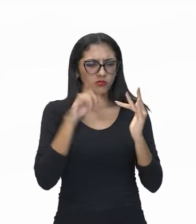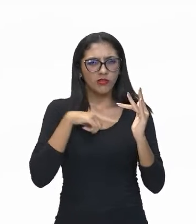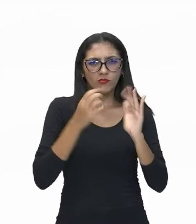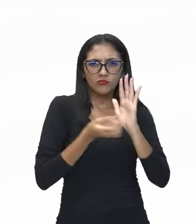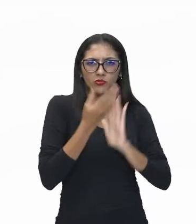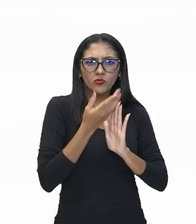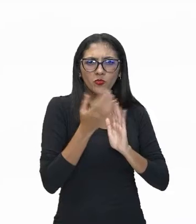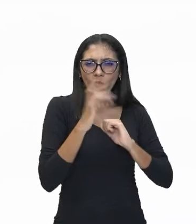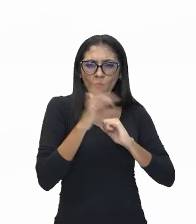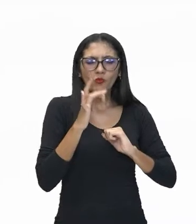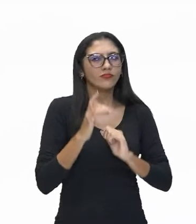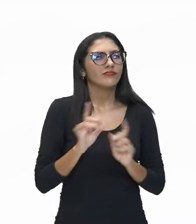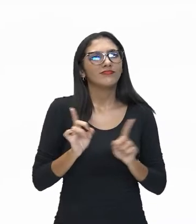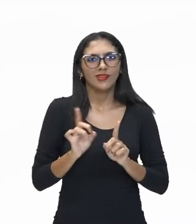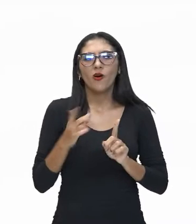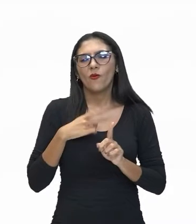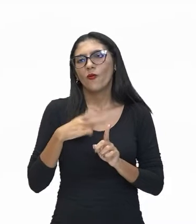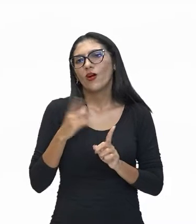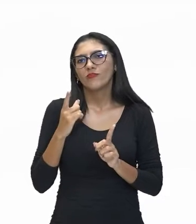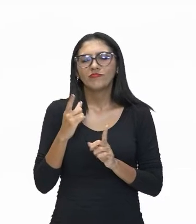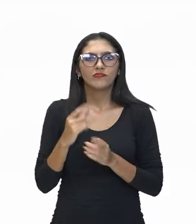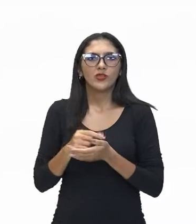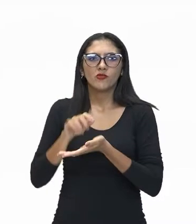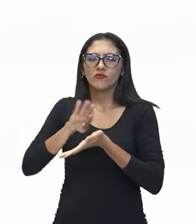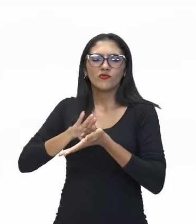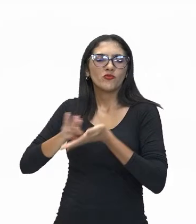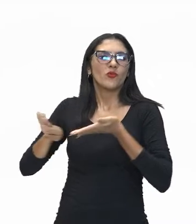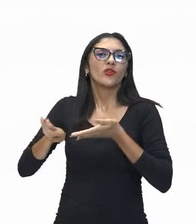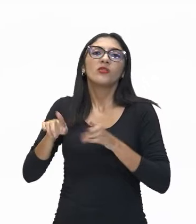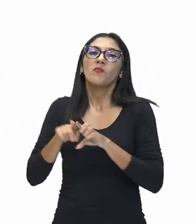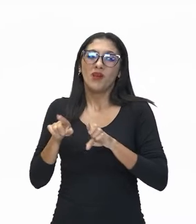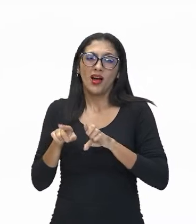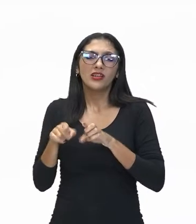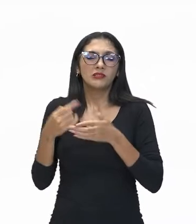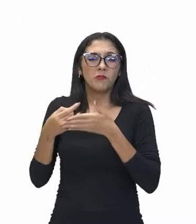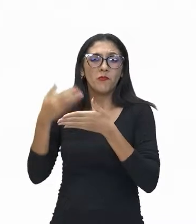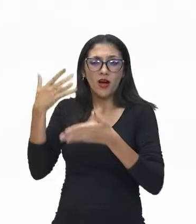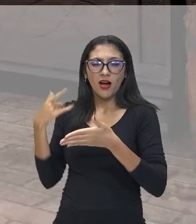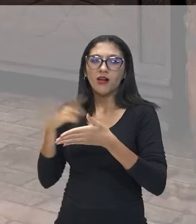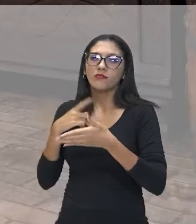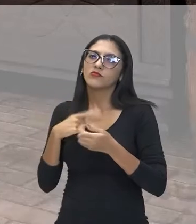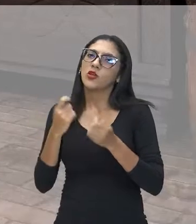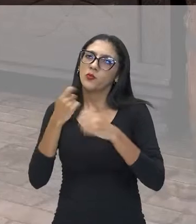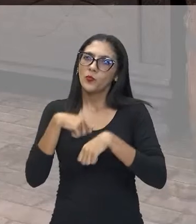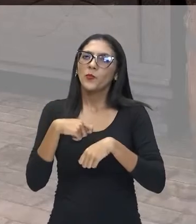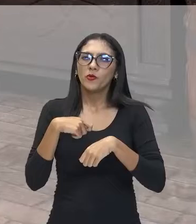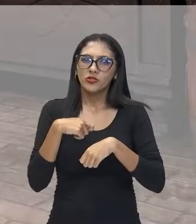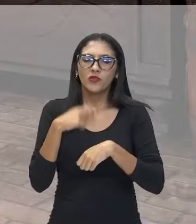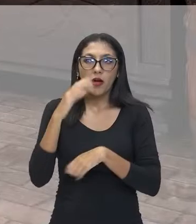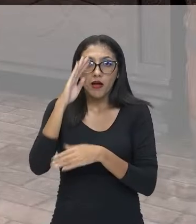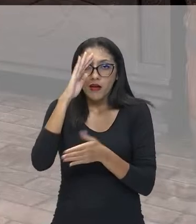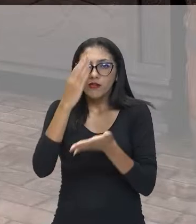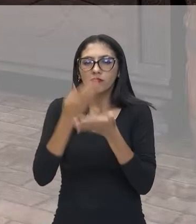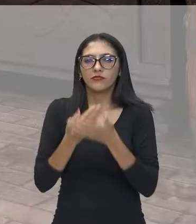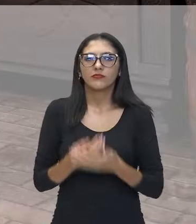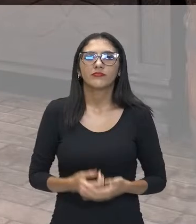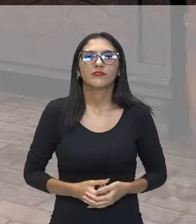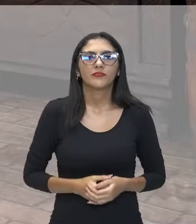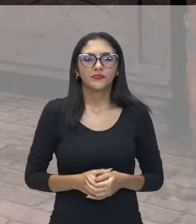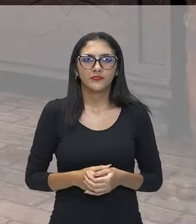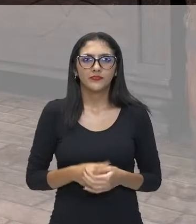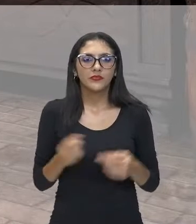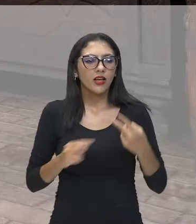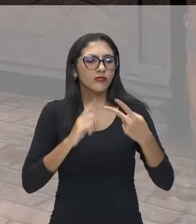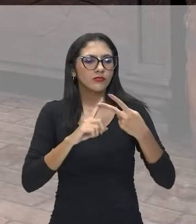conceito derrubado, né, da alquimia, mas que por muito tempo eles buscaram. E o outro, né, esse outro conceito que